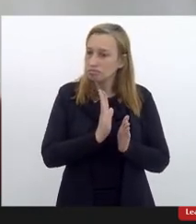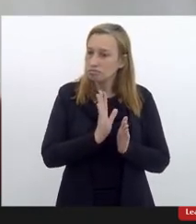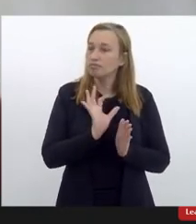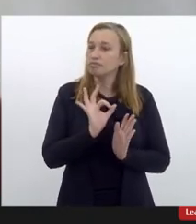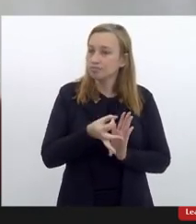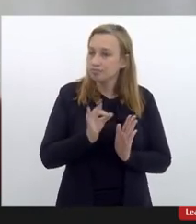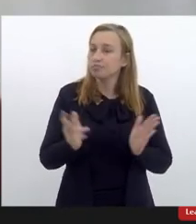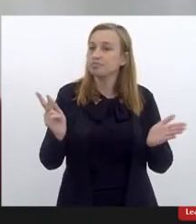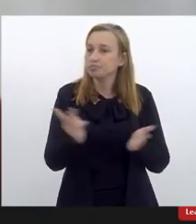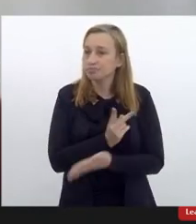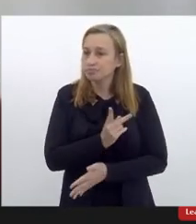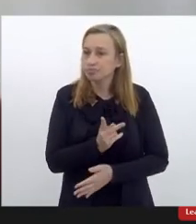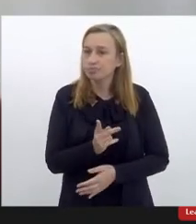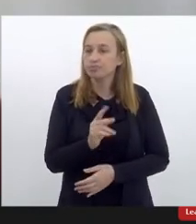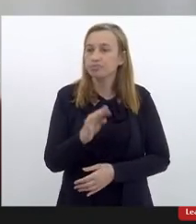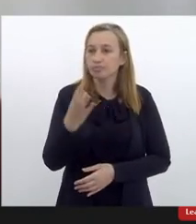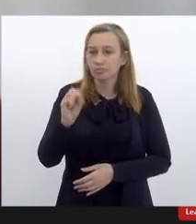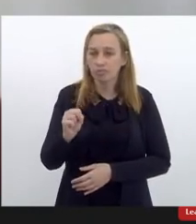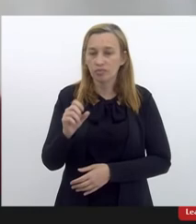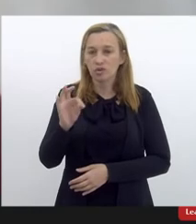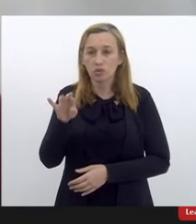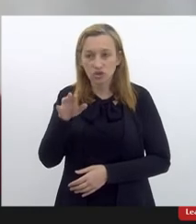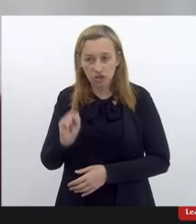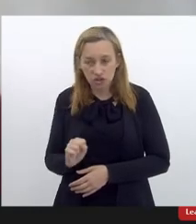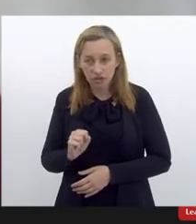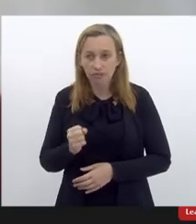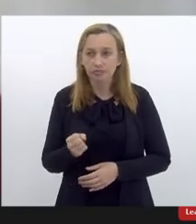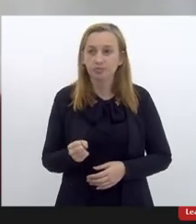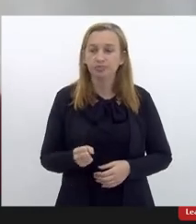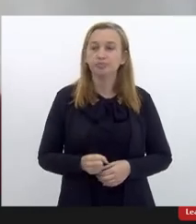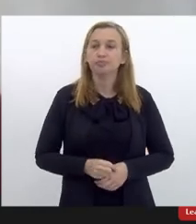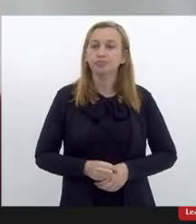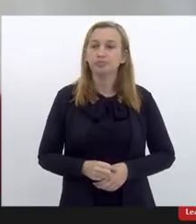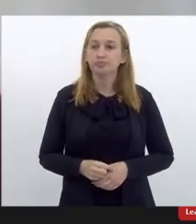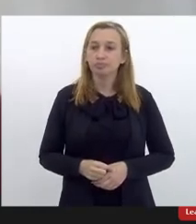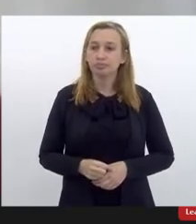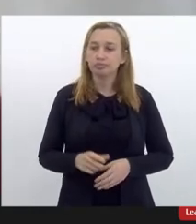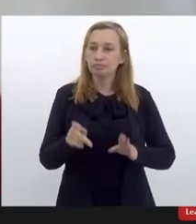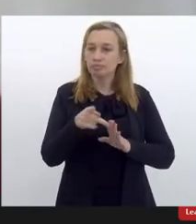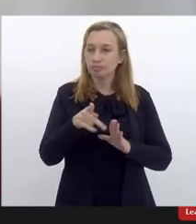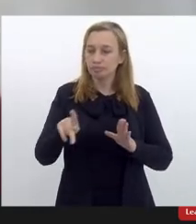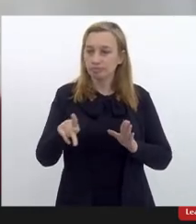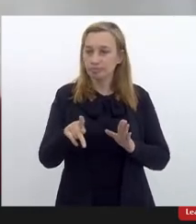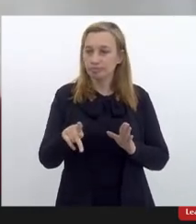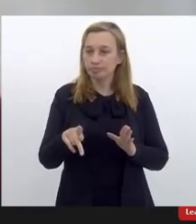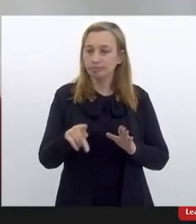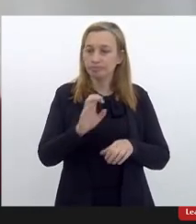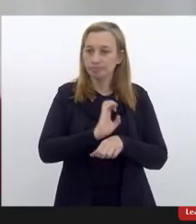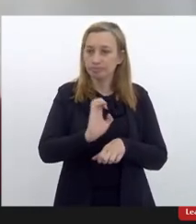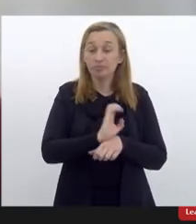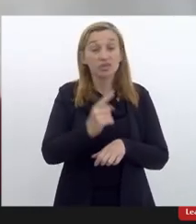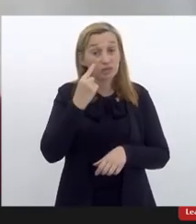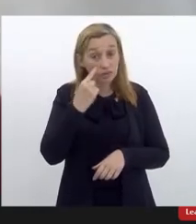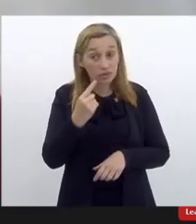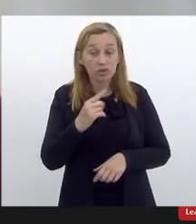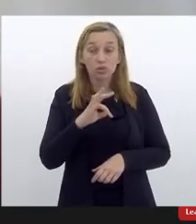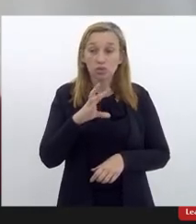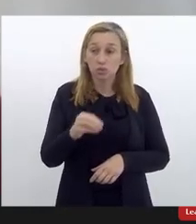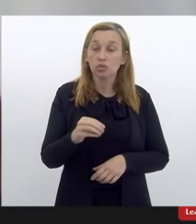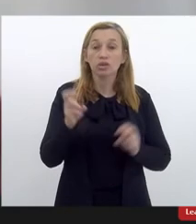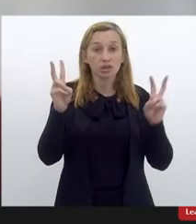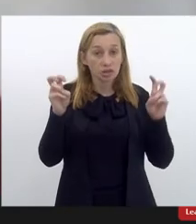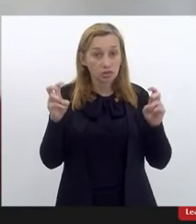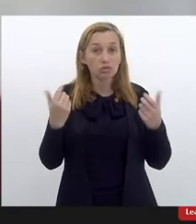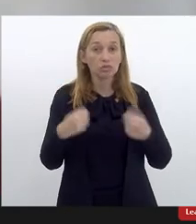né, acontecendo sobre a Bolsa dos Cotistas. A questão da portaria que regulamenta o estágio, a gente está revendo ela, é mais uma questão